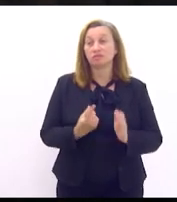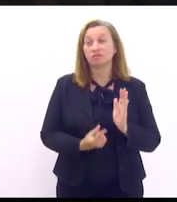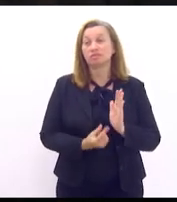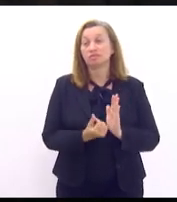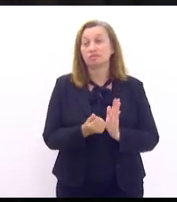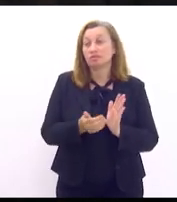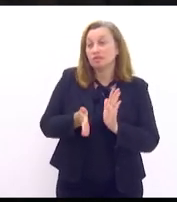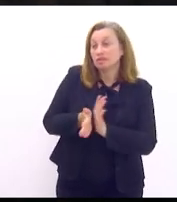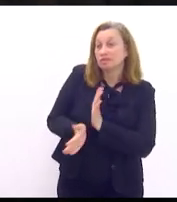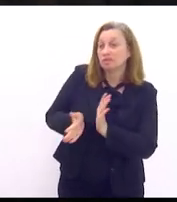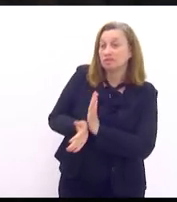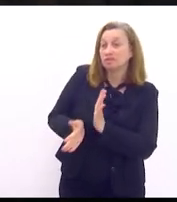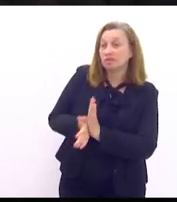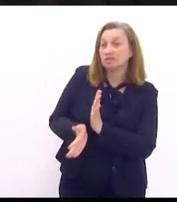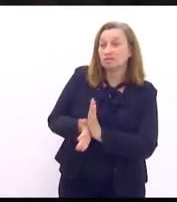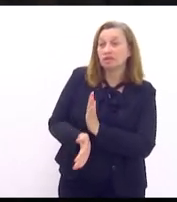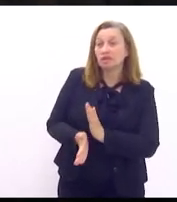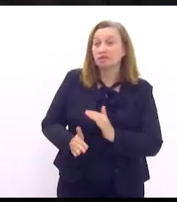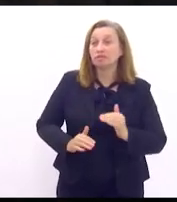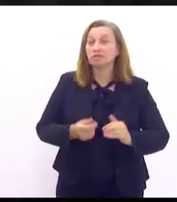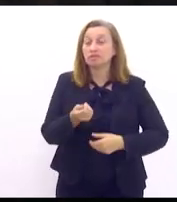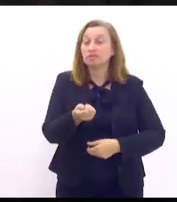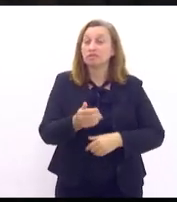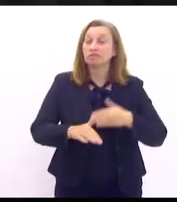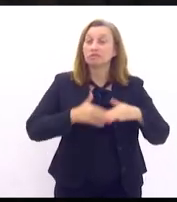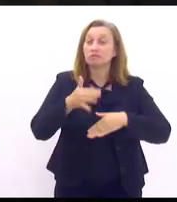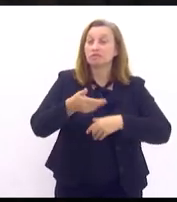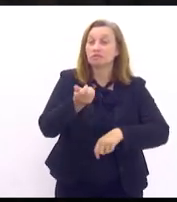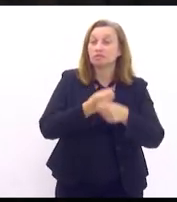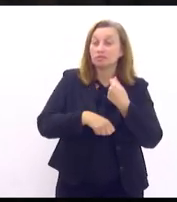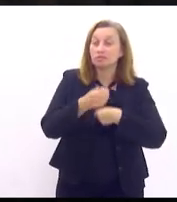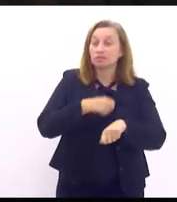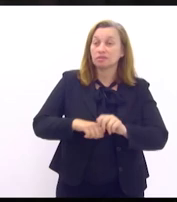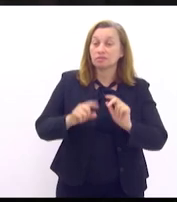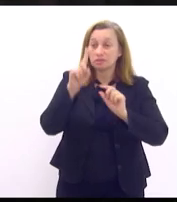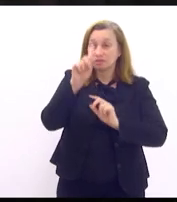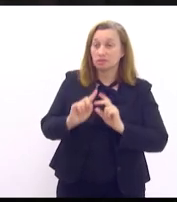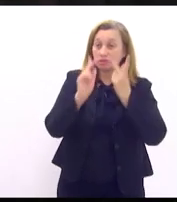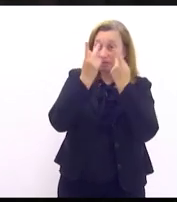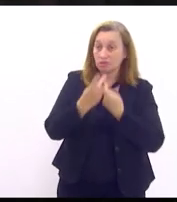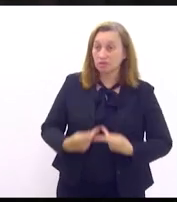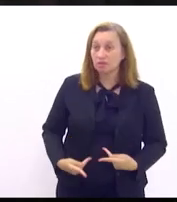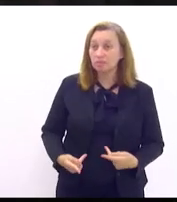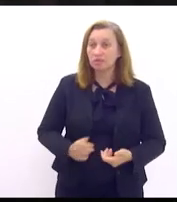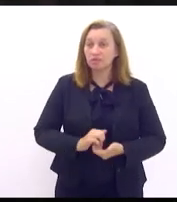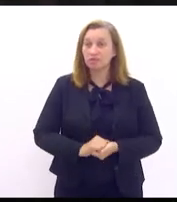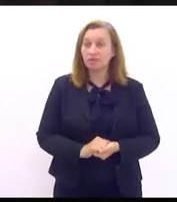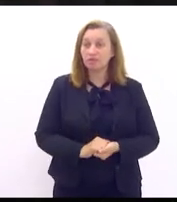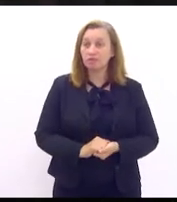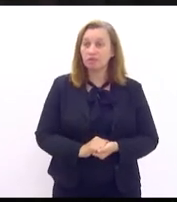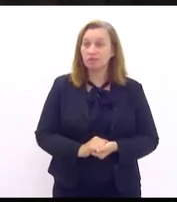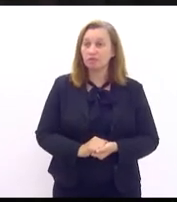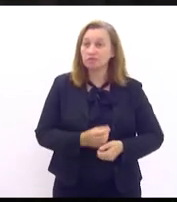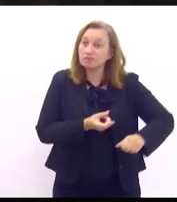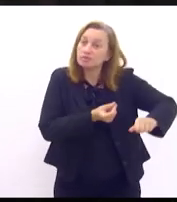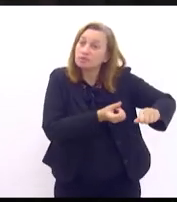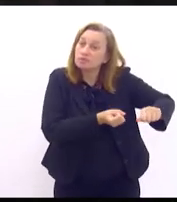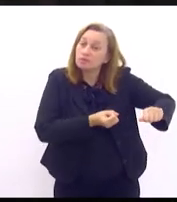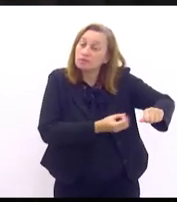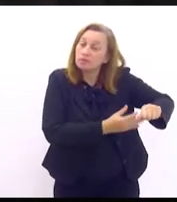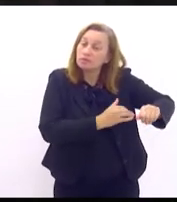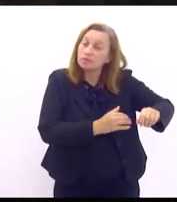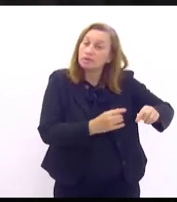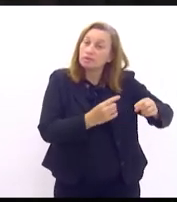gasto com desenvolvimento social e com direitos humanos. É abaixo, supera os